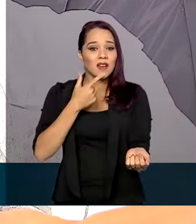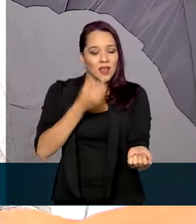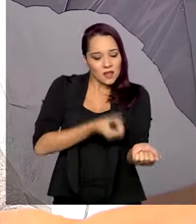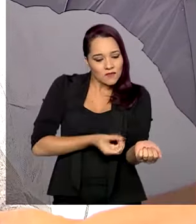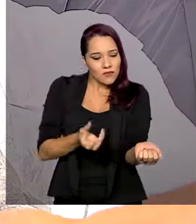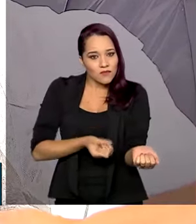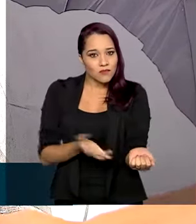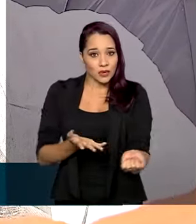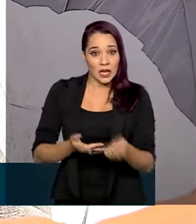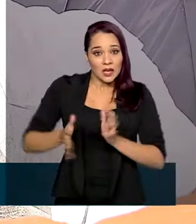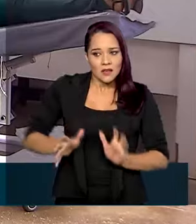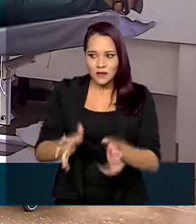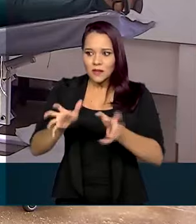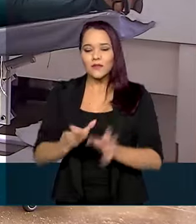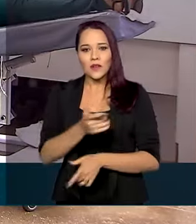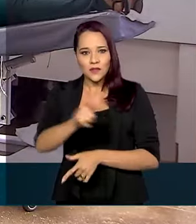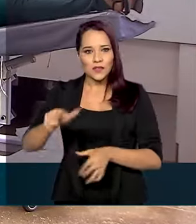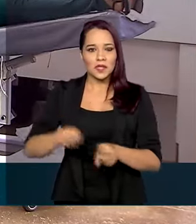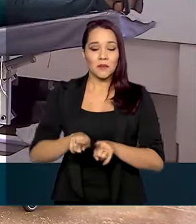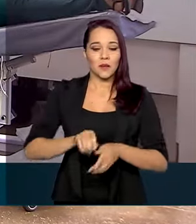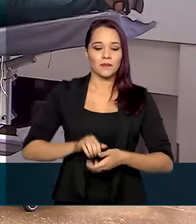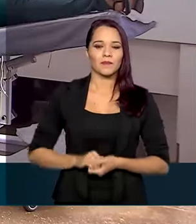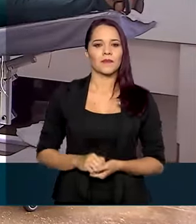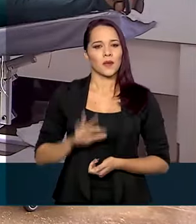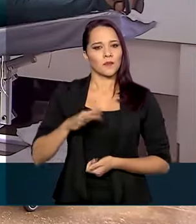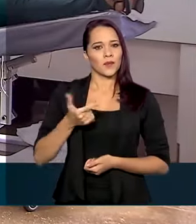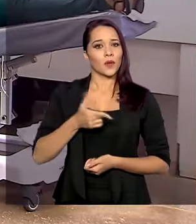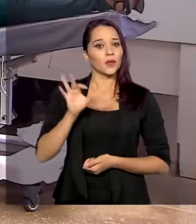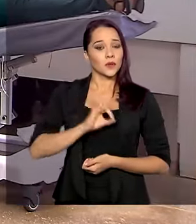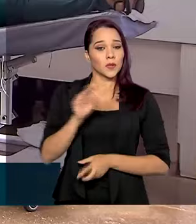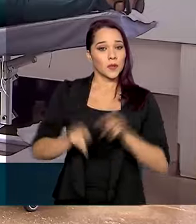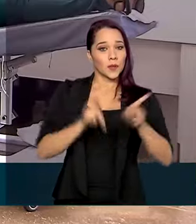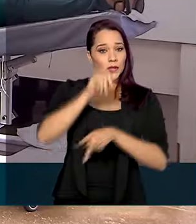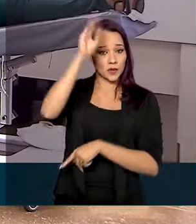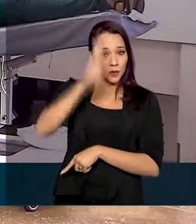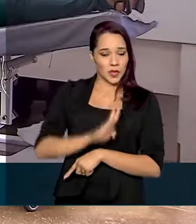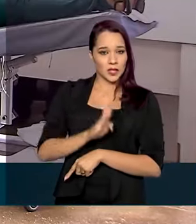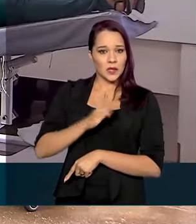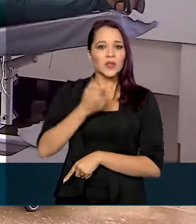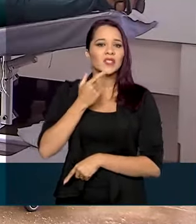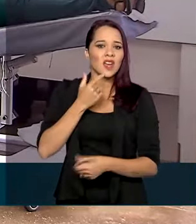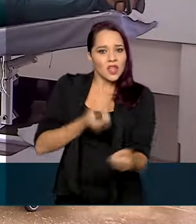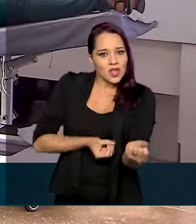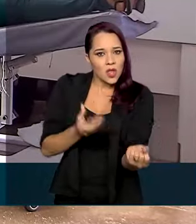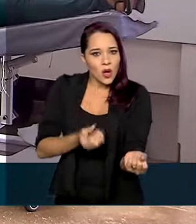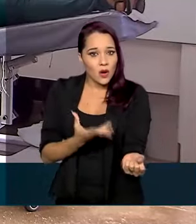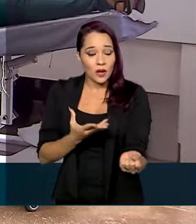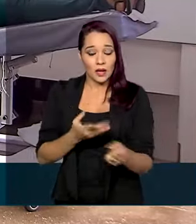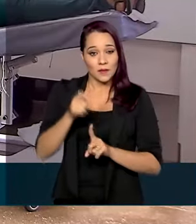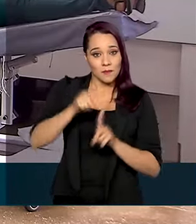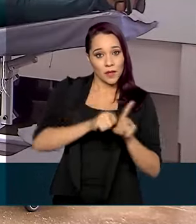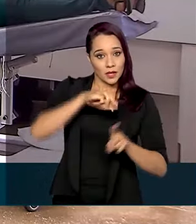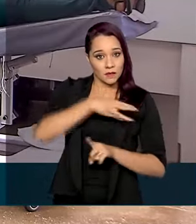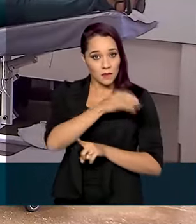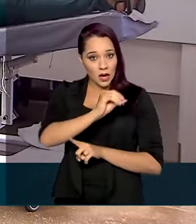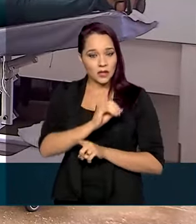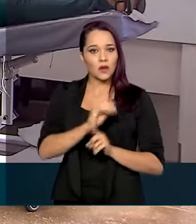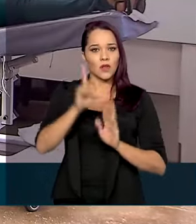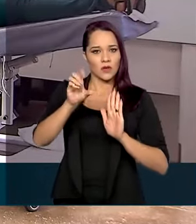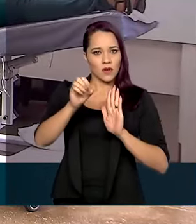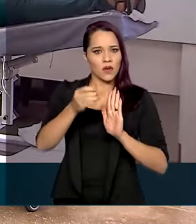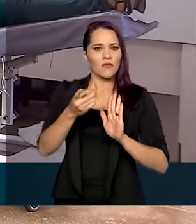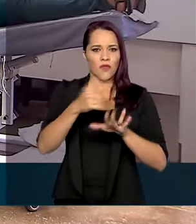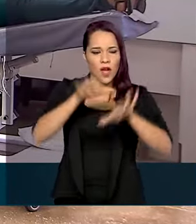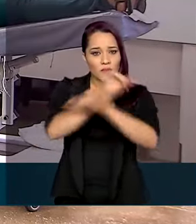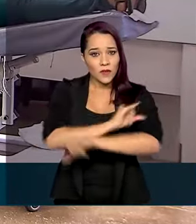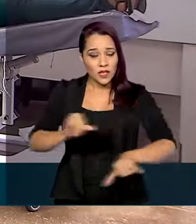incentivar os outros também. Menos de 2% da população brasileira doa sangue. E desde março, quando foi decretada